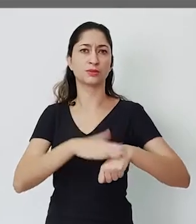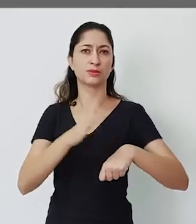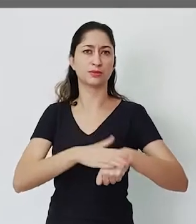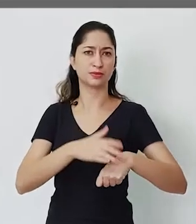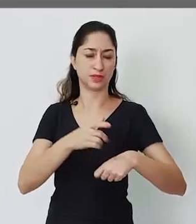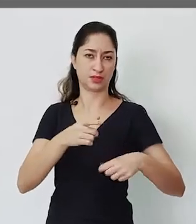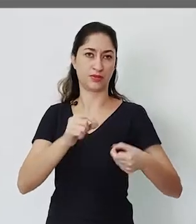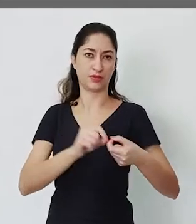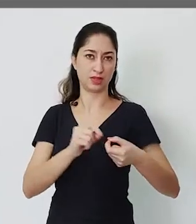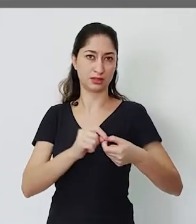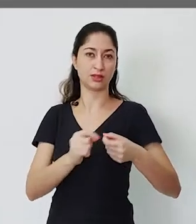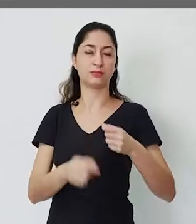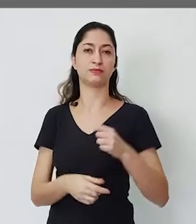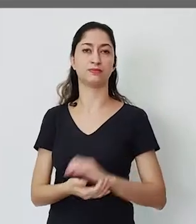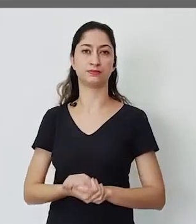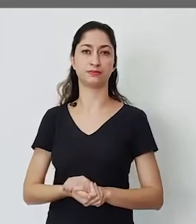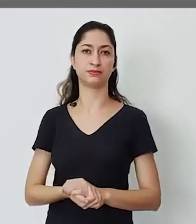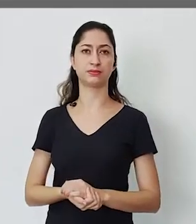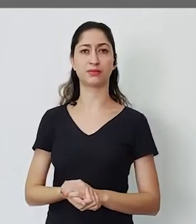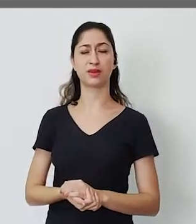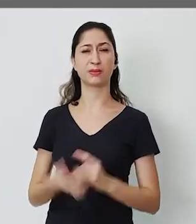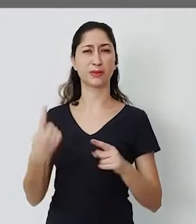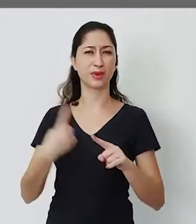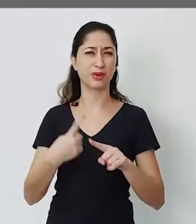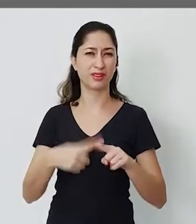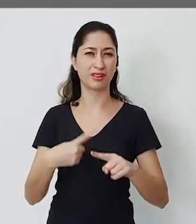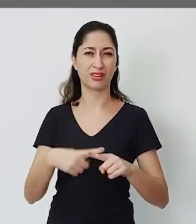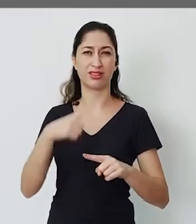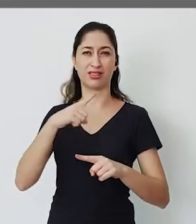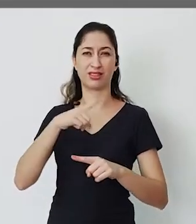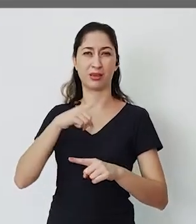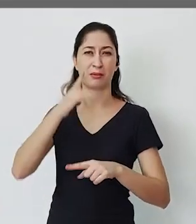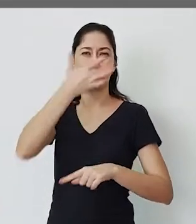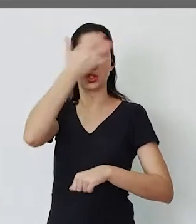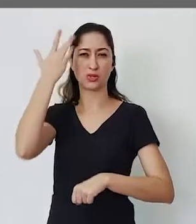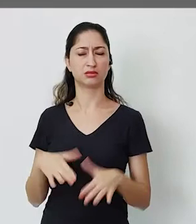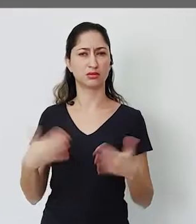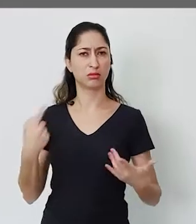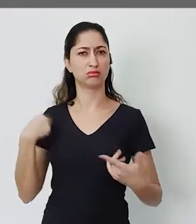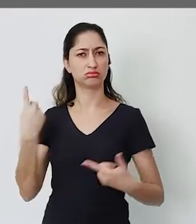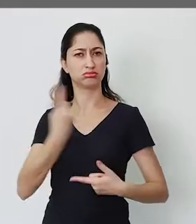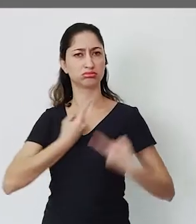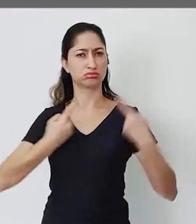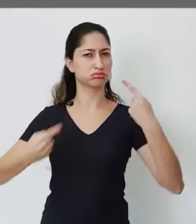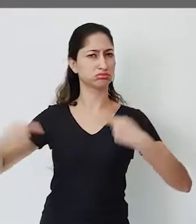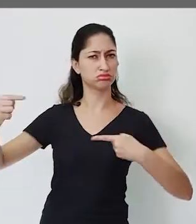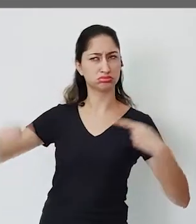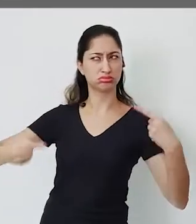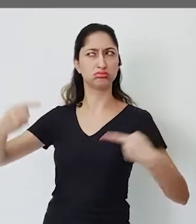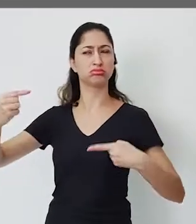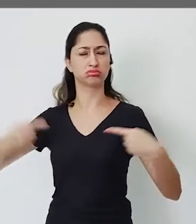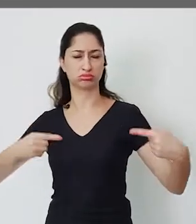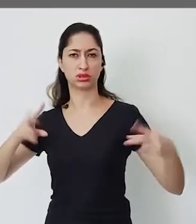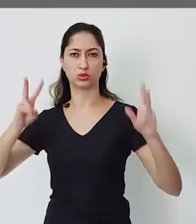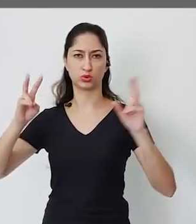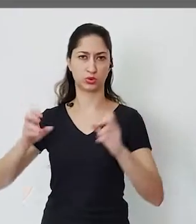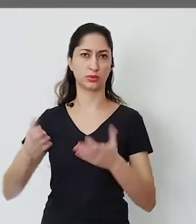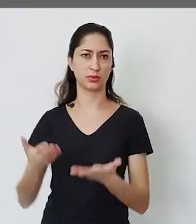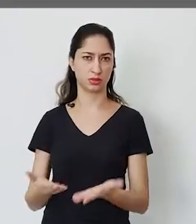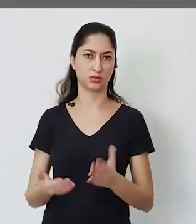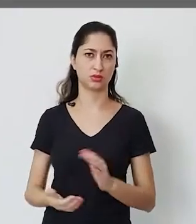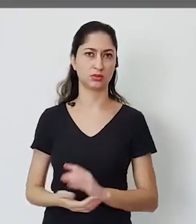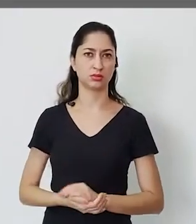e favelada, trabalha com a temática de sexualidade, saúde e prazer, tendo público feminino como prioridade em